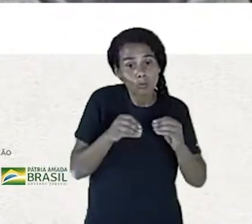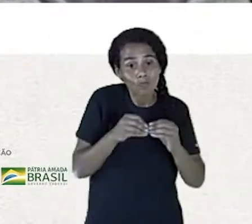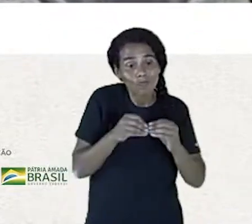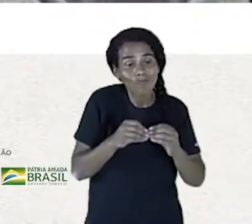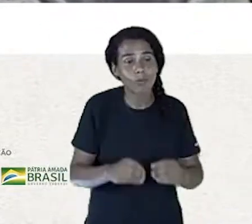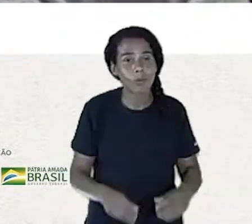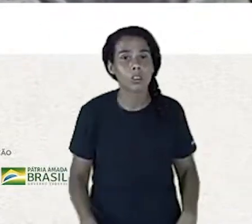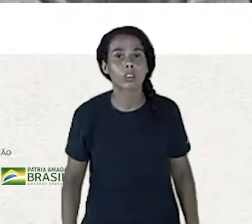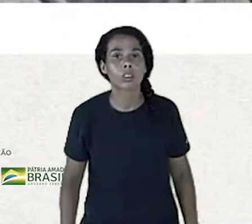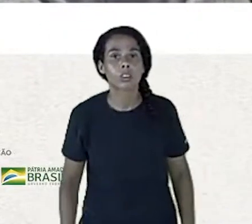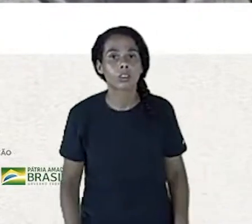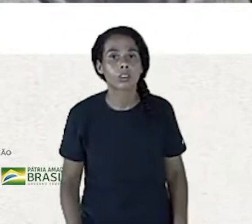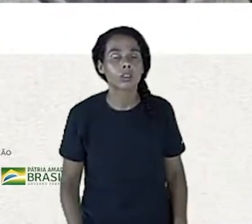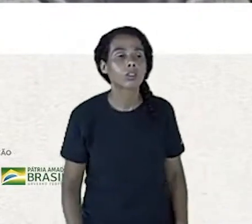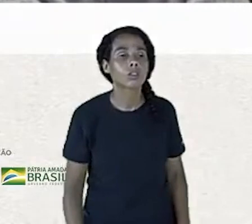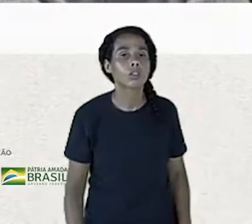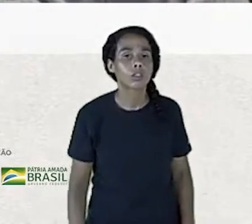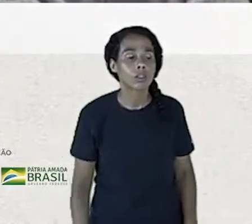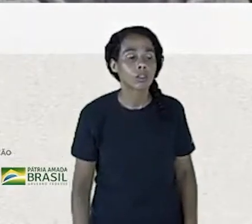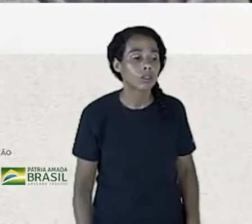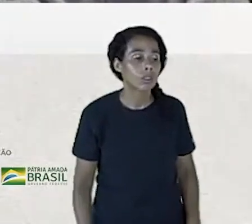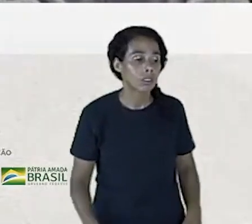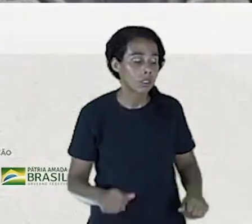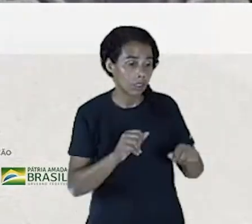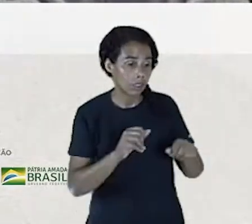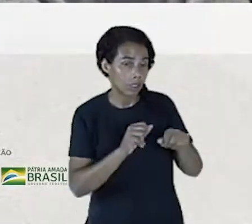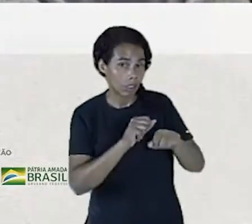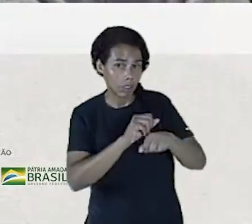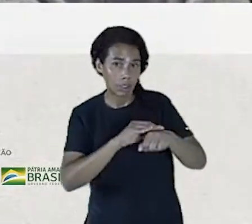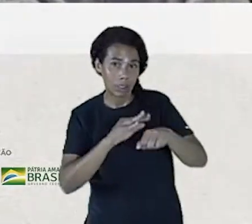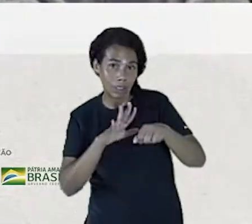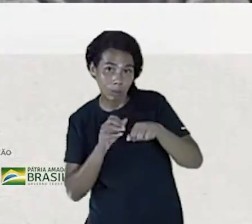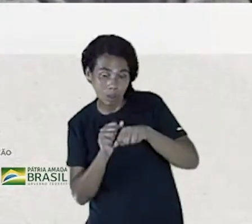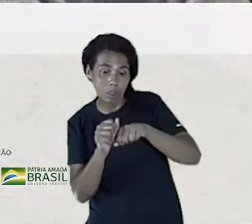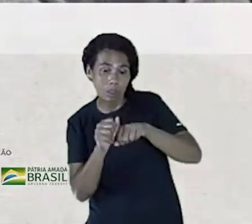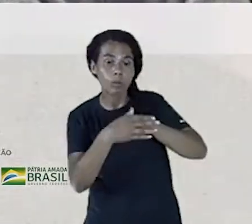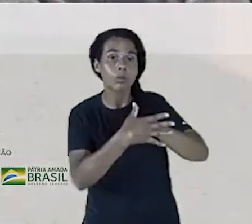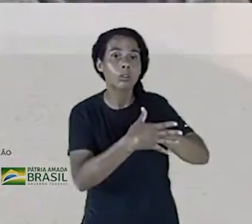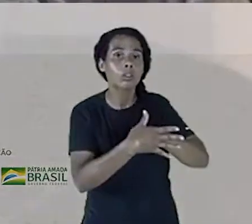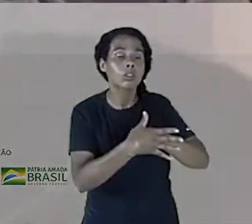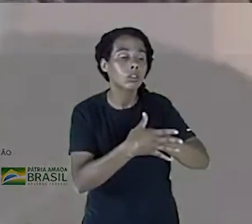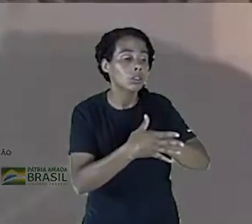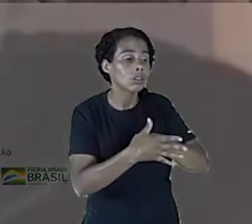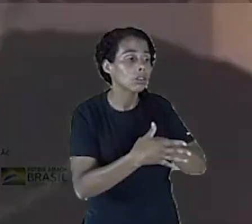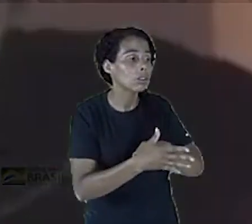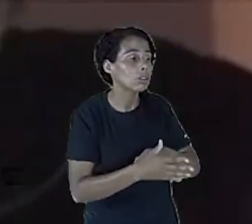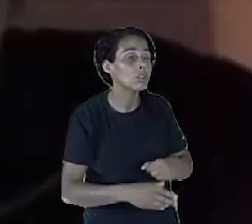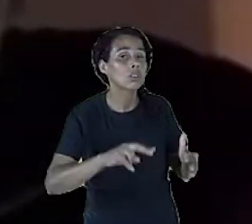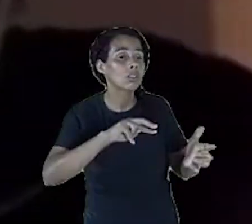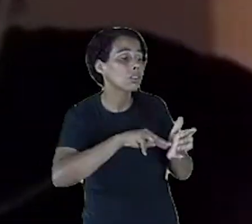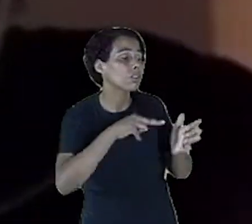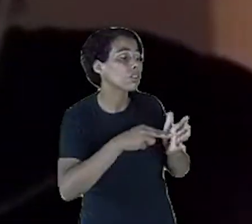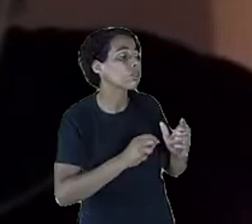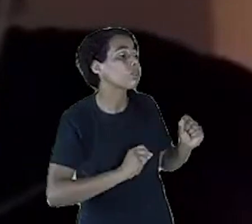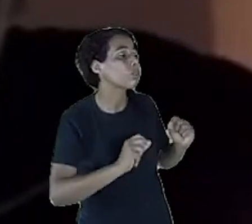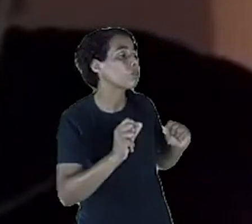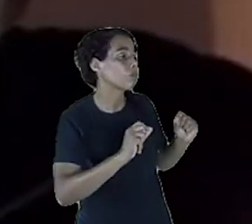que representa a pandemia, por exemplo, do ponto de vista espiritual?